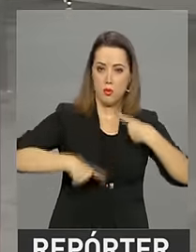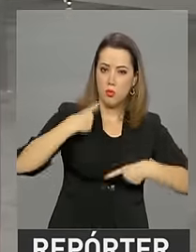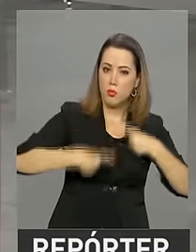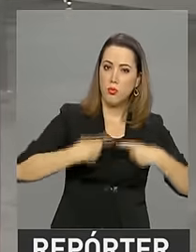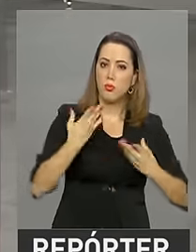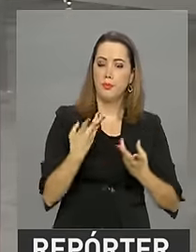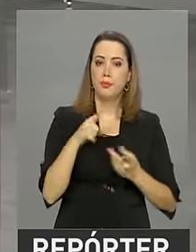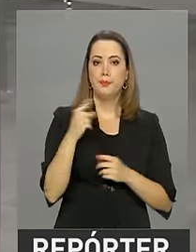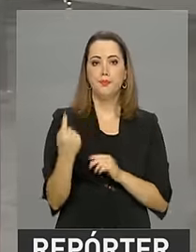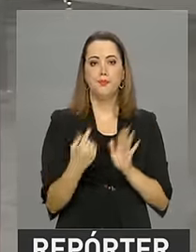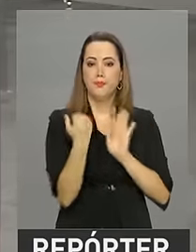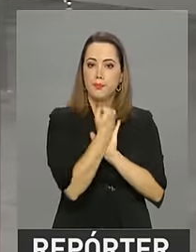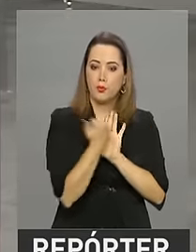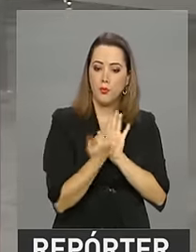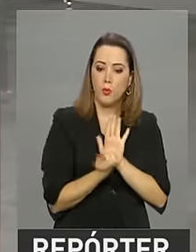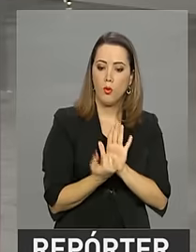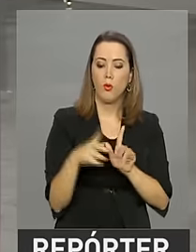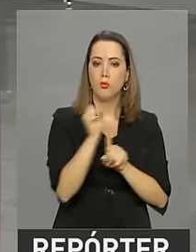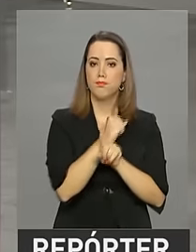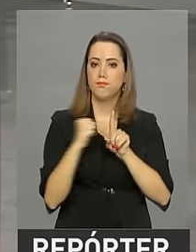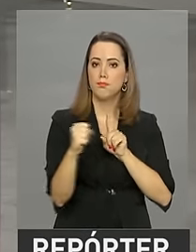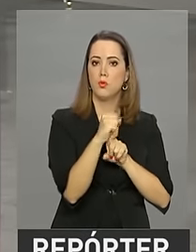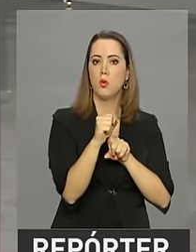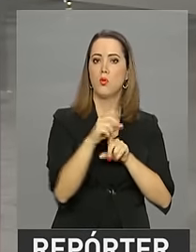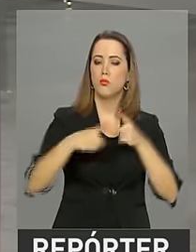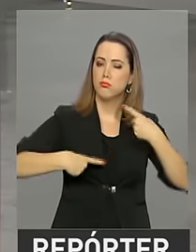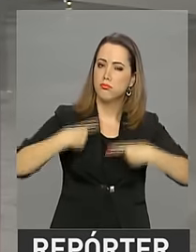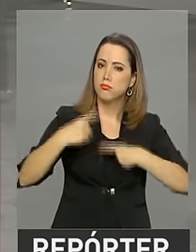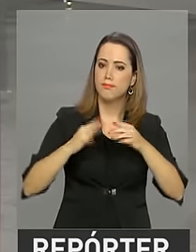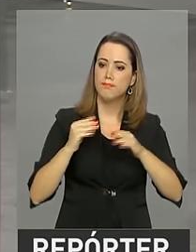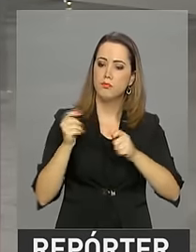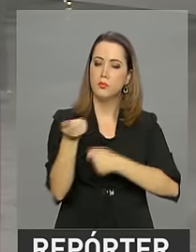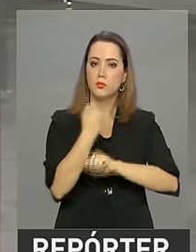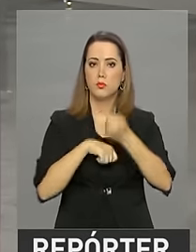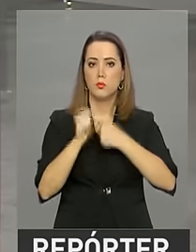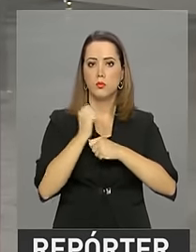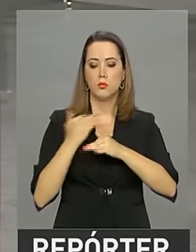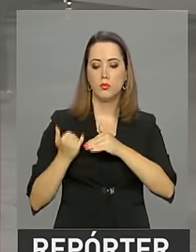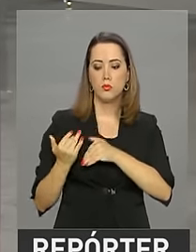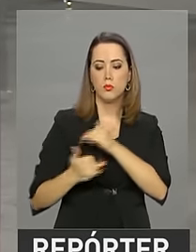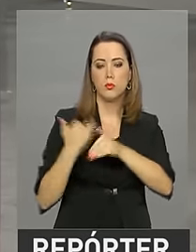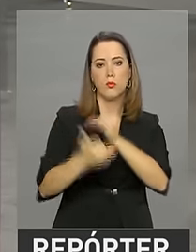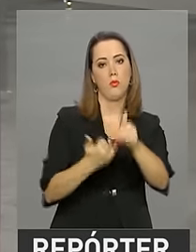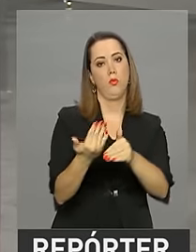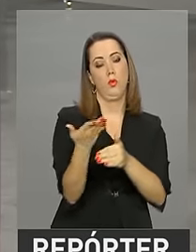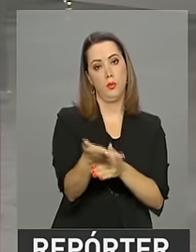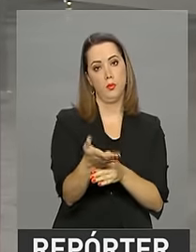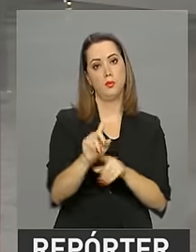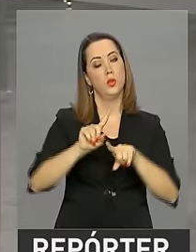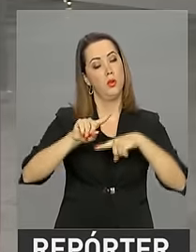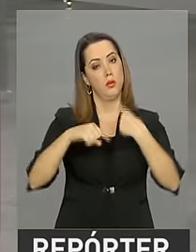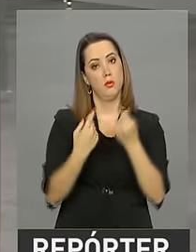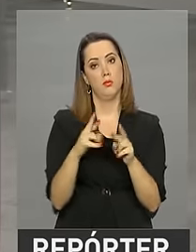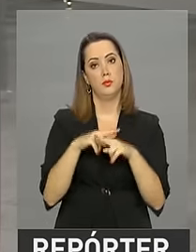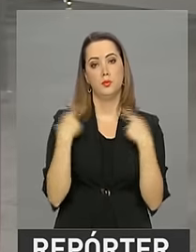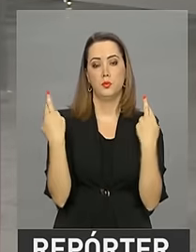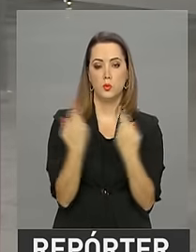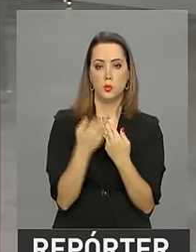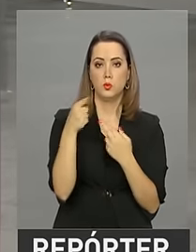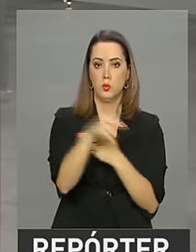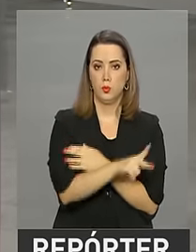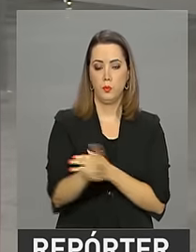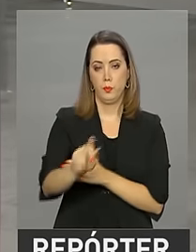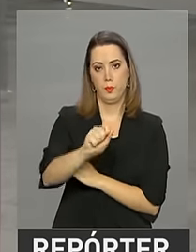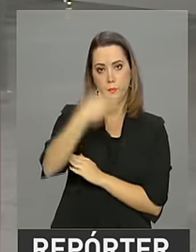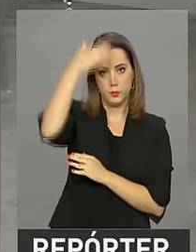diretrizes sociais políticas e econômicas do governo daqui para frente depois dessa reunião ministerial o